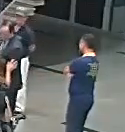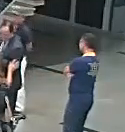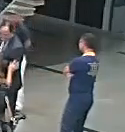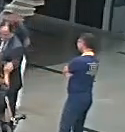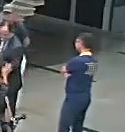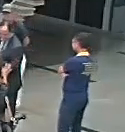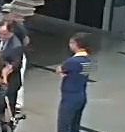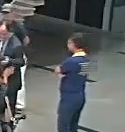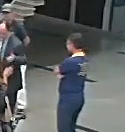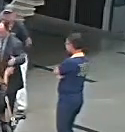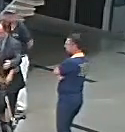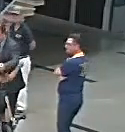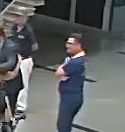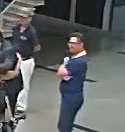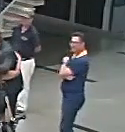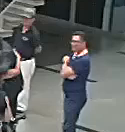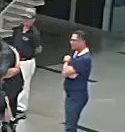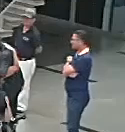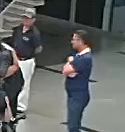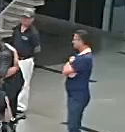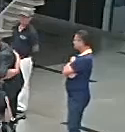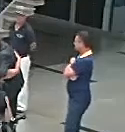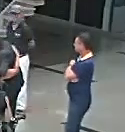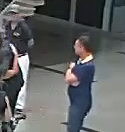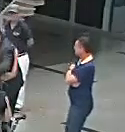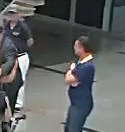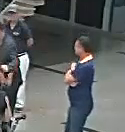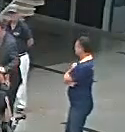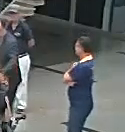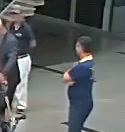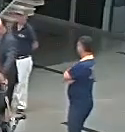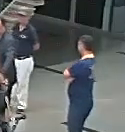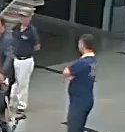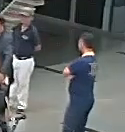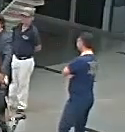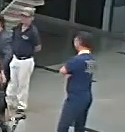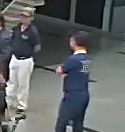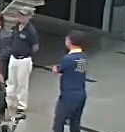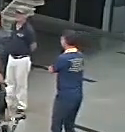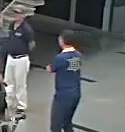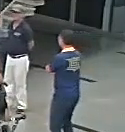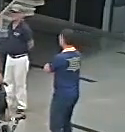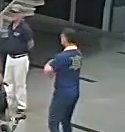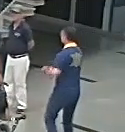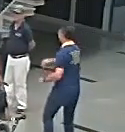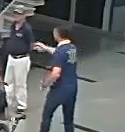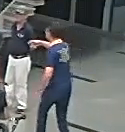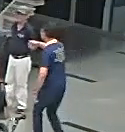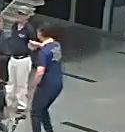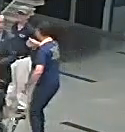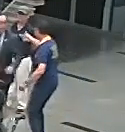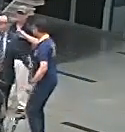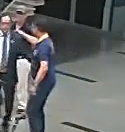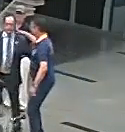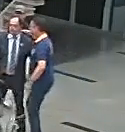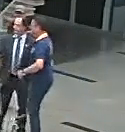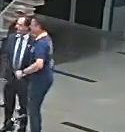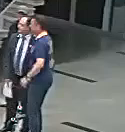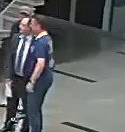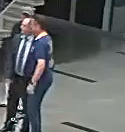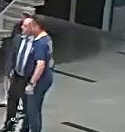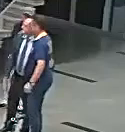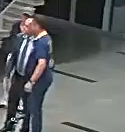caro que eu tomo eu pago imposto igual todo mundo entendeu isso é uma injustiça é uma indigna é só